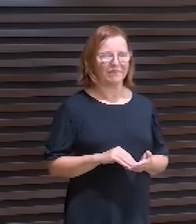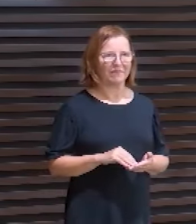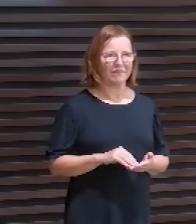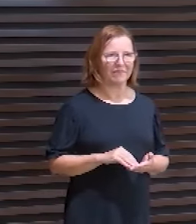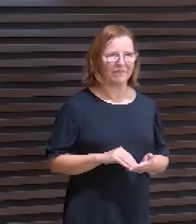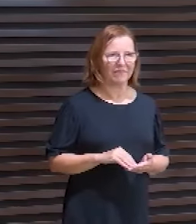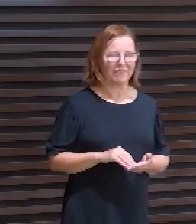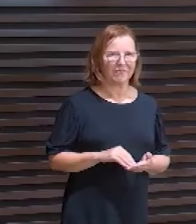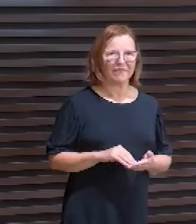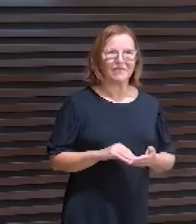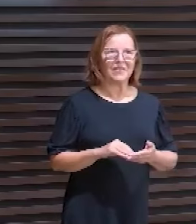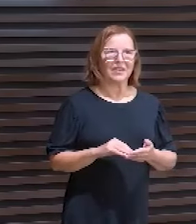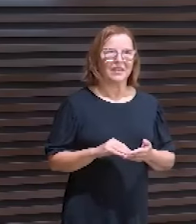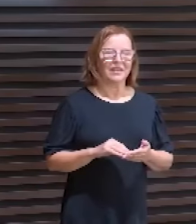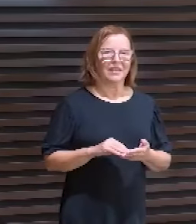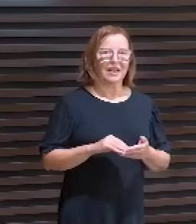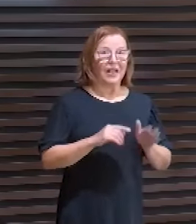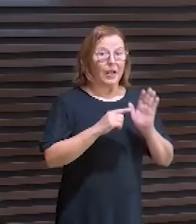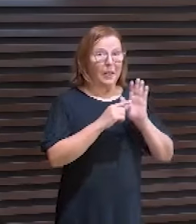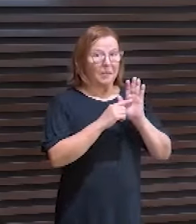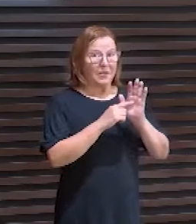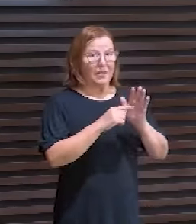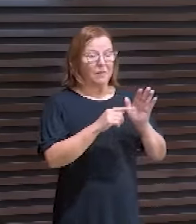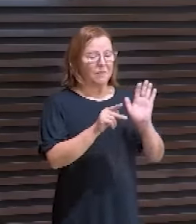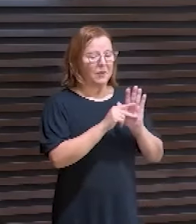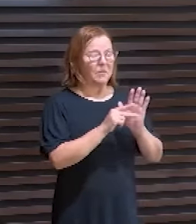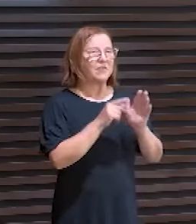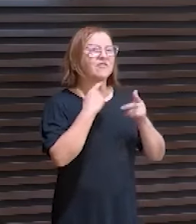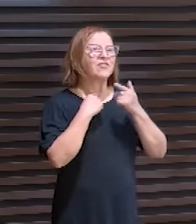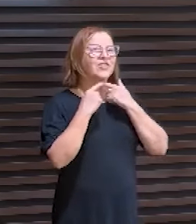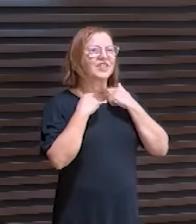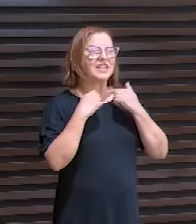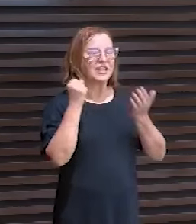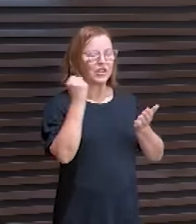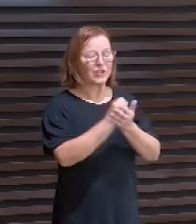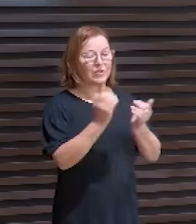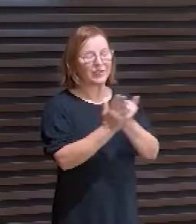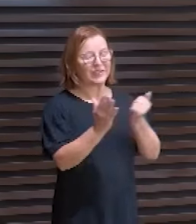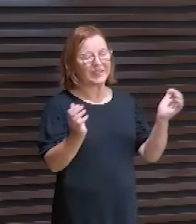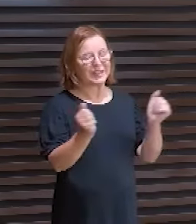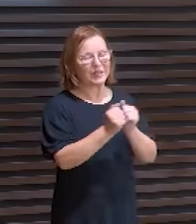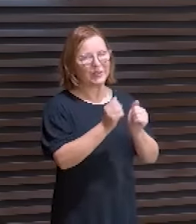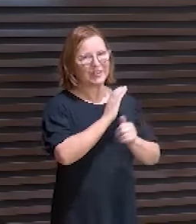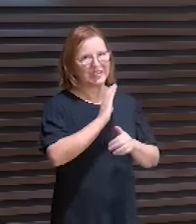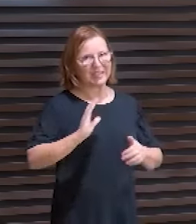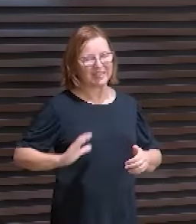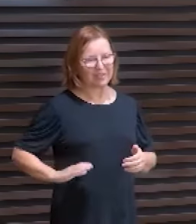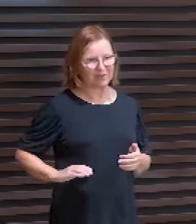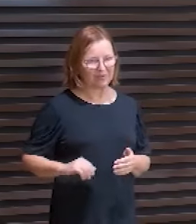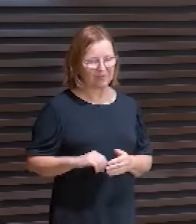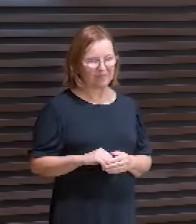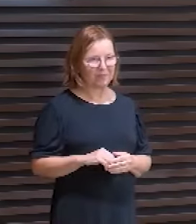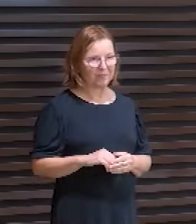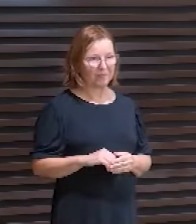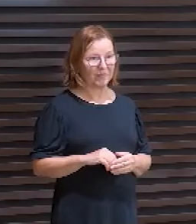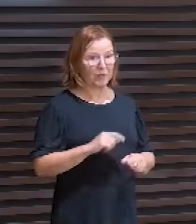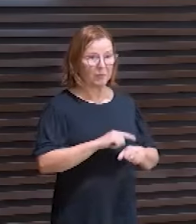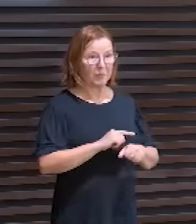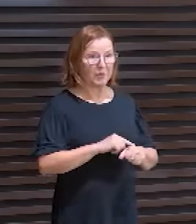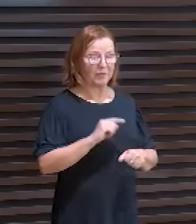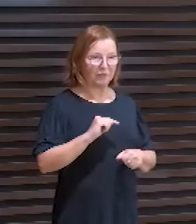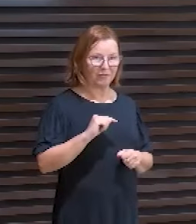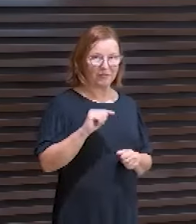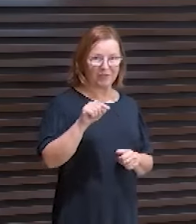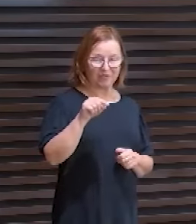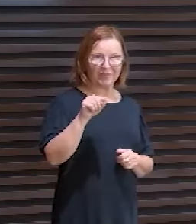de Cristo E à medida que você descobrir e tomar posse de quem realmente você é em Cristo o seu ego